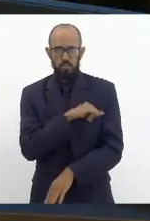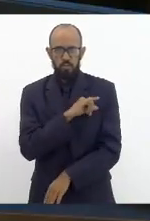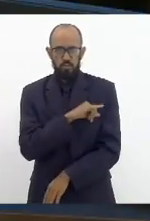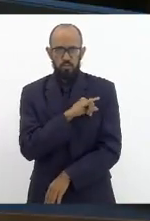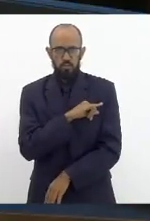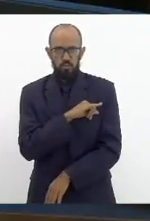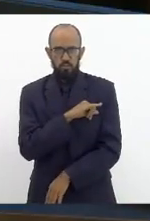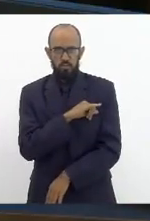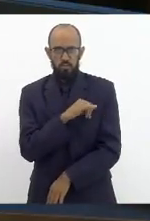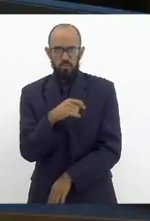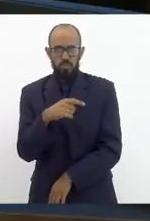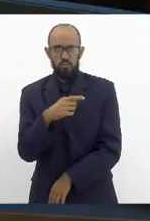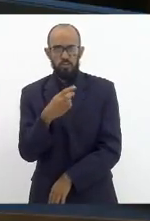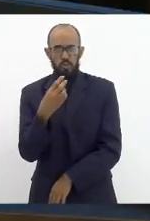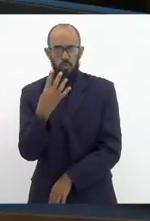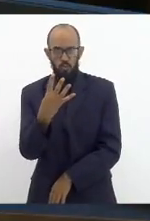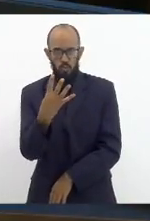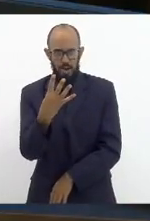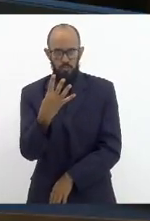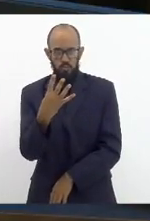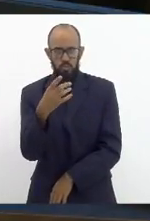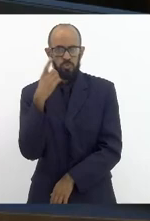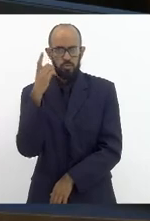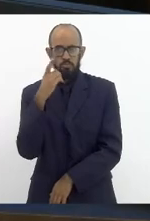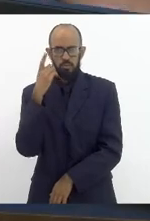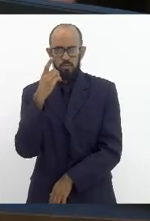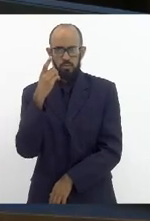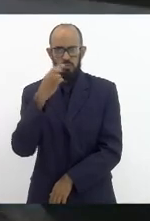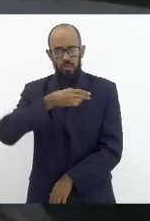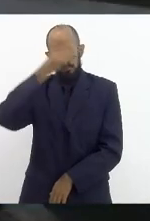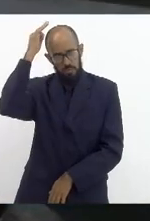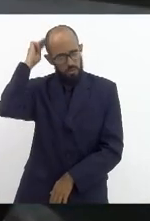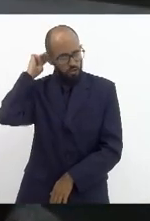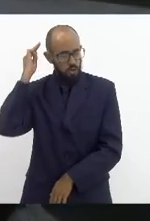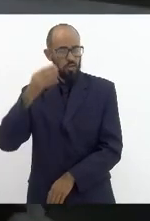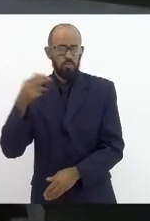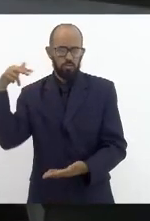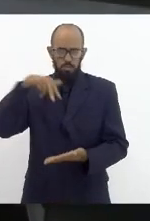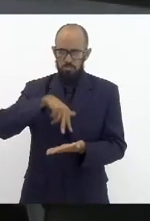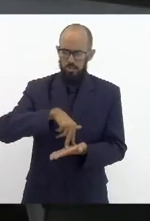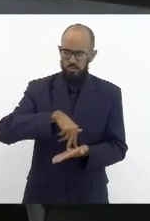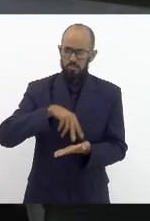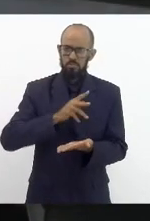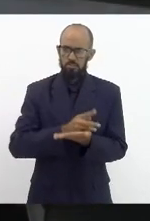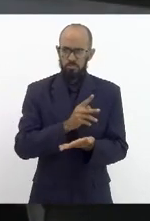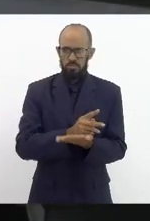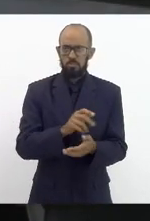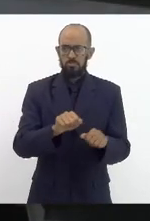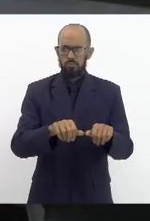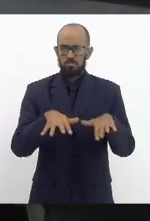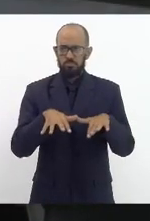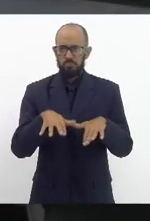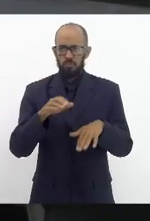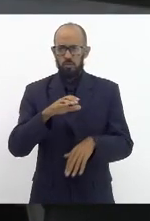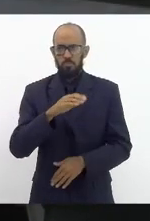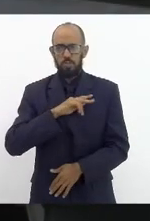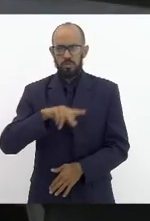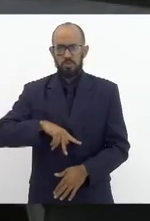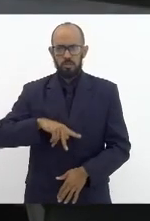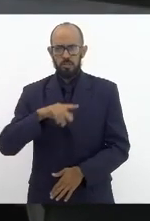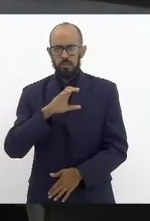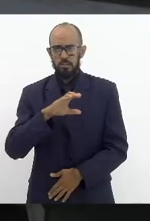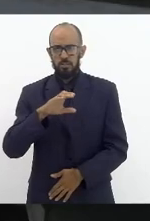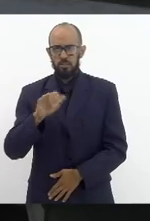Somos 3 deputados, 4 com o líder do governo, Márcio Pacheco, presente a todas as audiências, como presidente da CCJ, não só como líder do